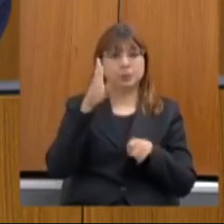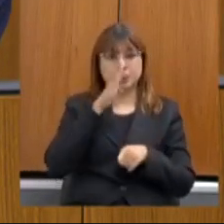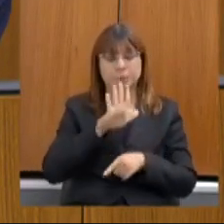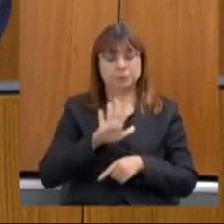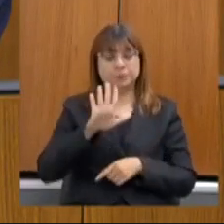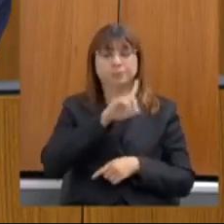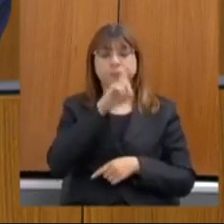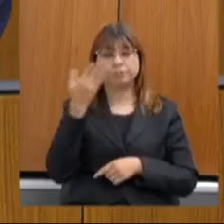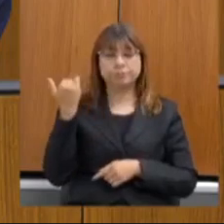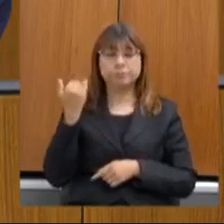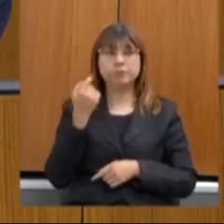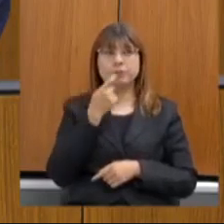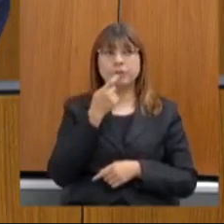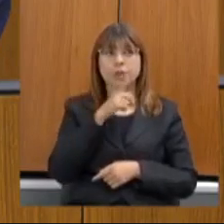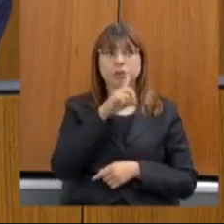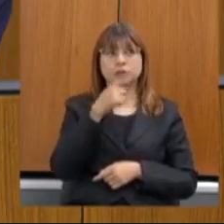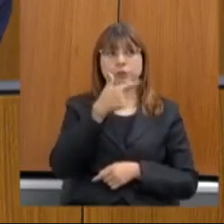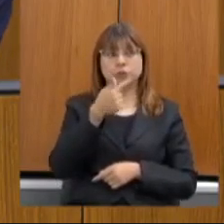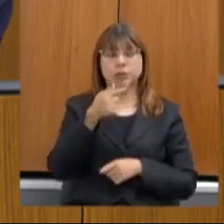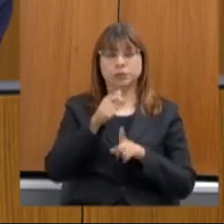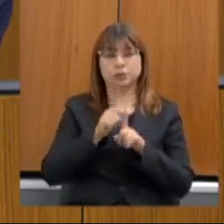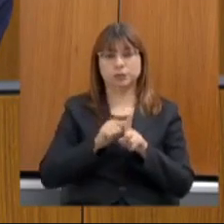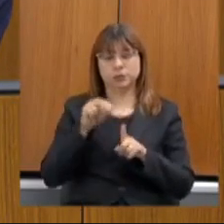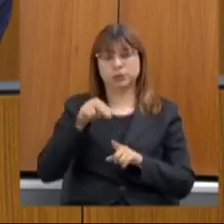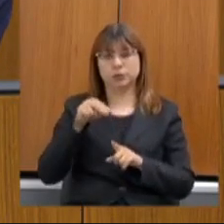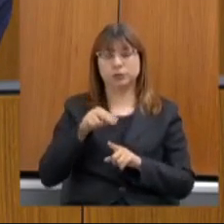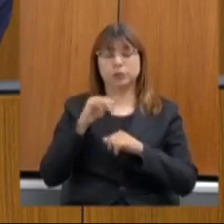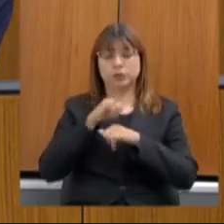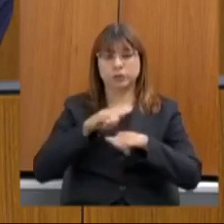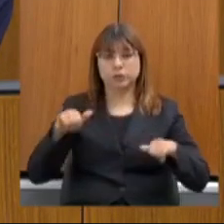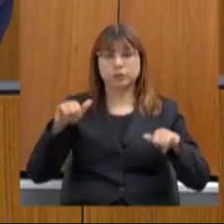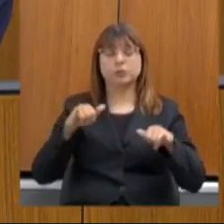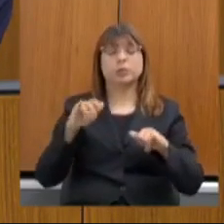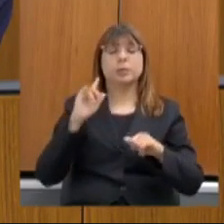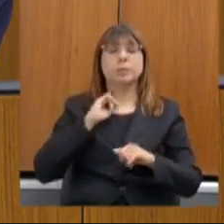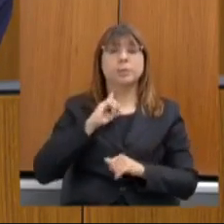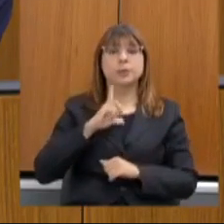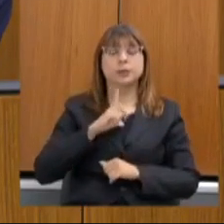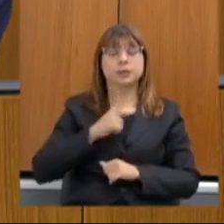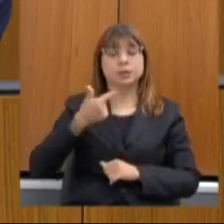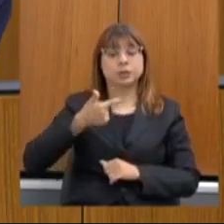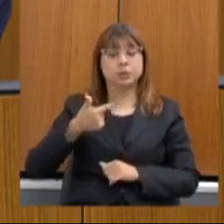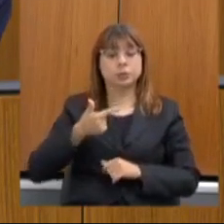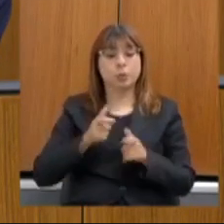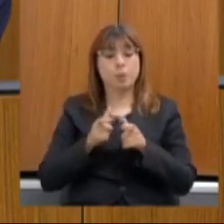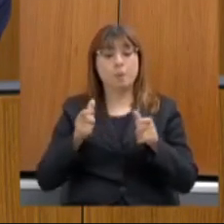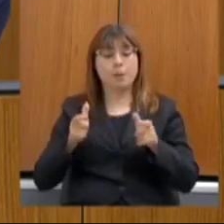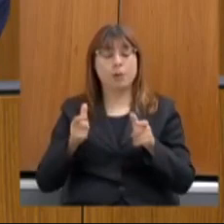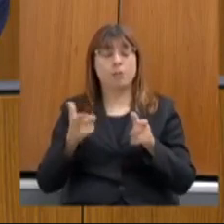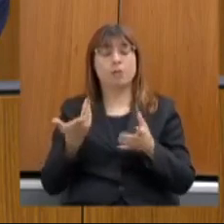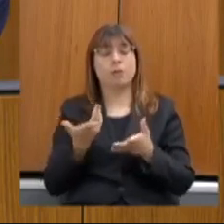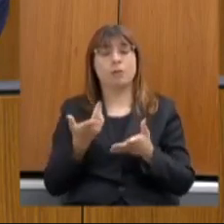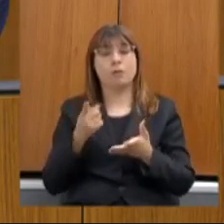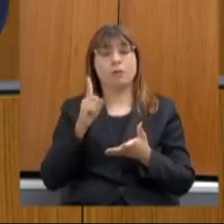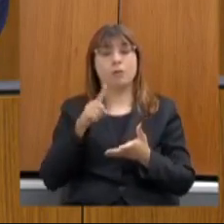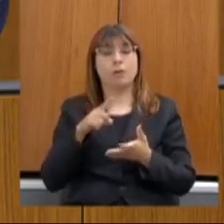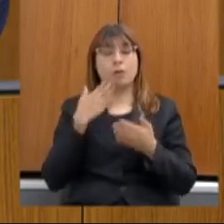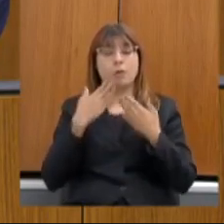27 Novembro Ele publicou Minas tem o segundo maior saldo de emprego do país